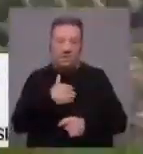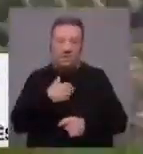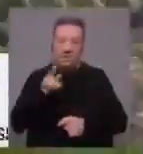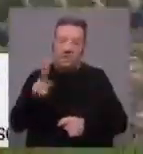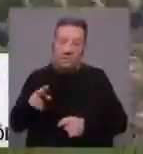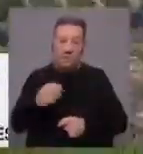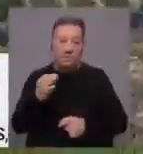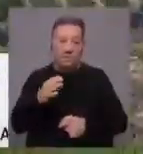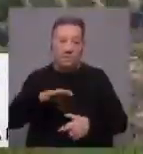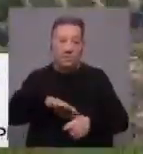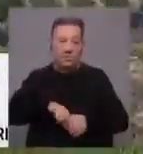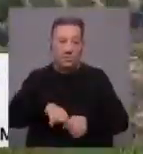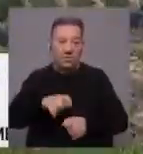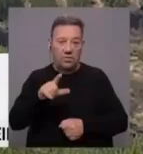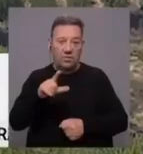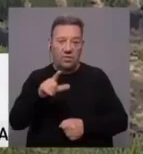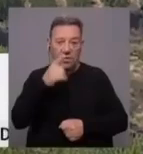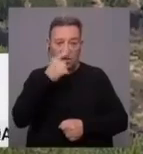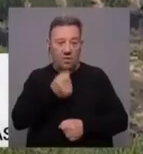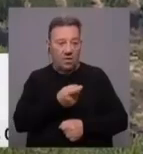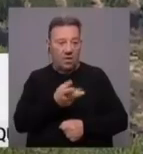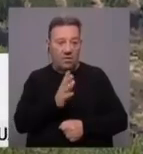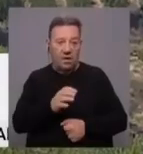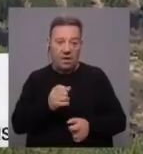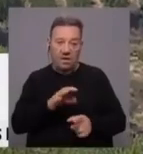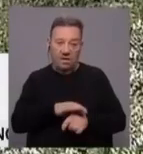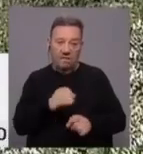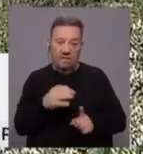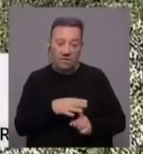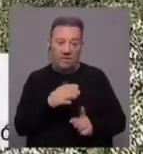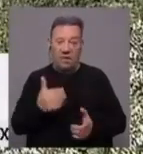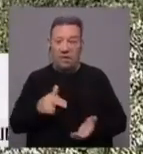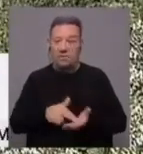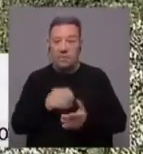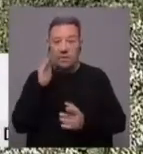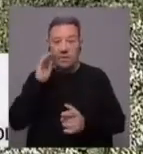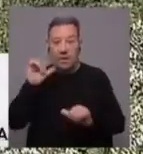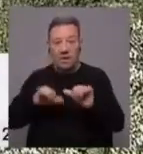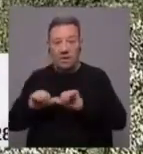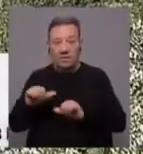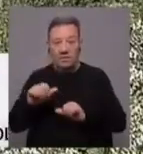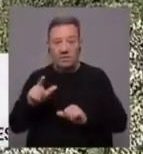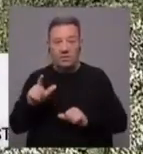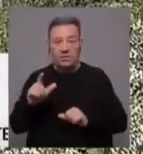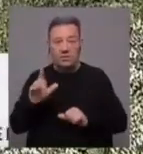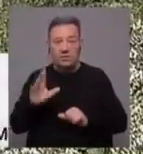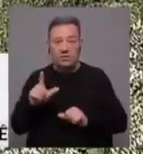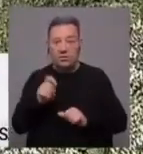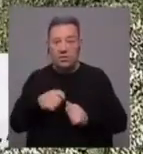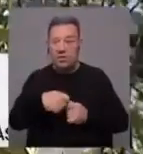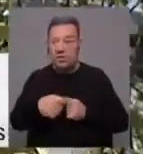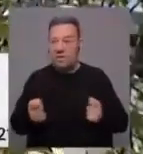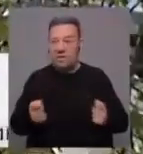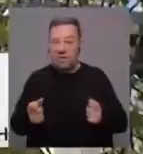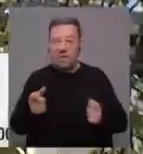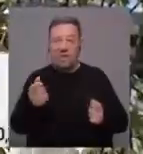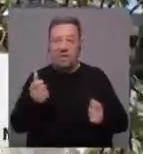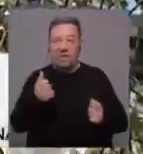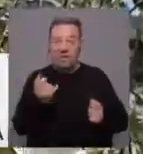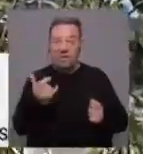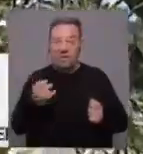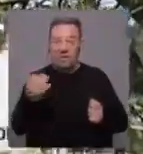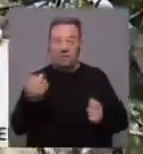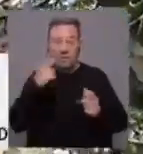foi a destruição do lote infectado e aguardam-se resultados das análises à zona de marcada onde da matéria foi detectada